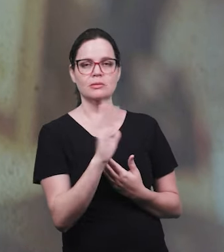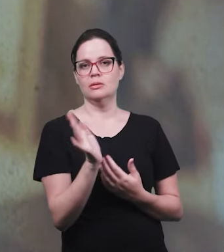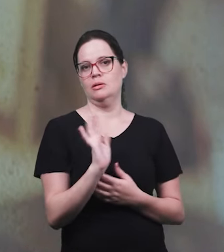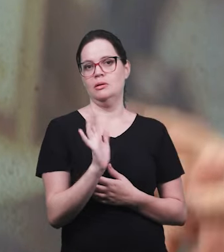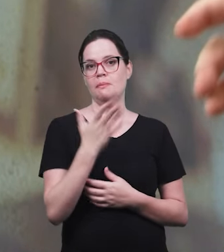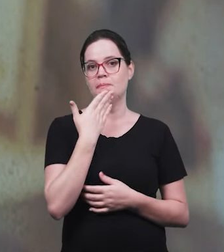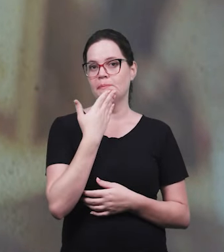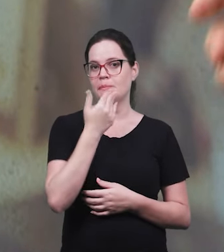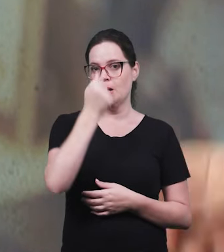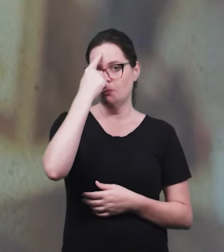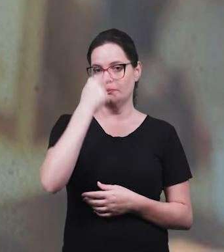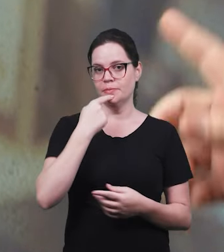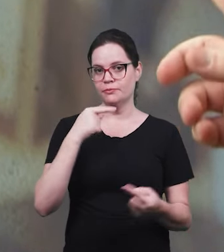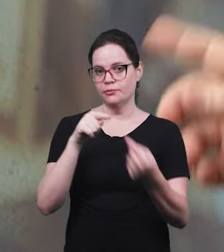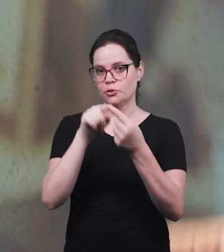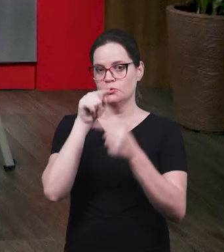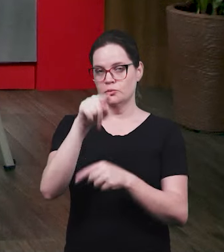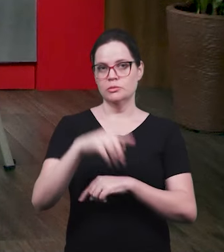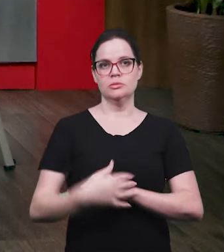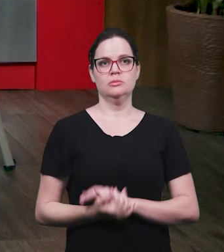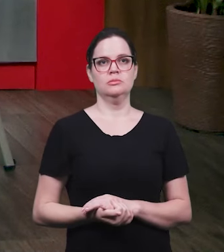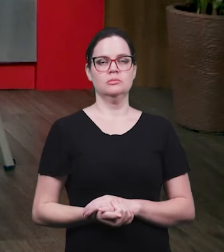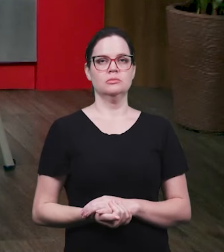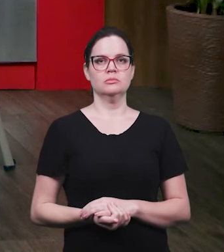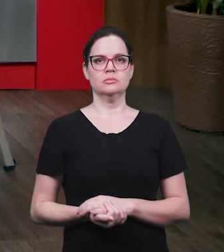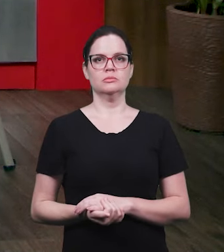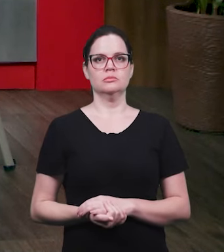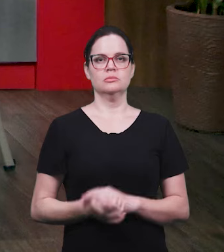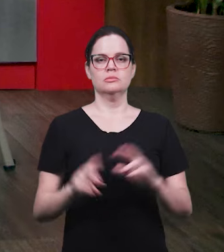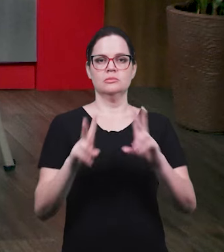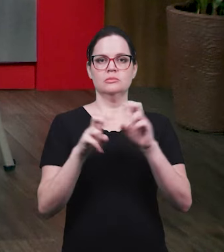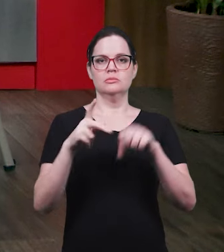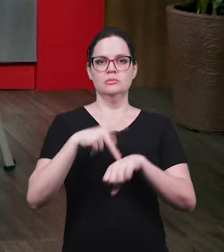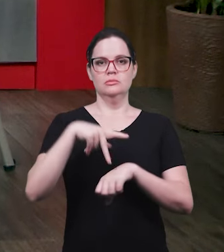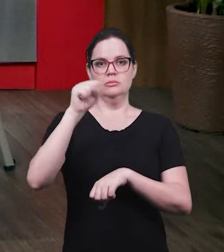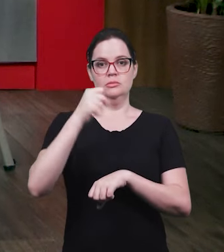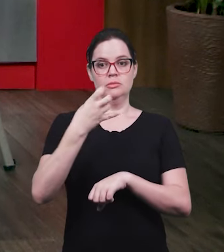desejo atuar no direito do trabalho. Importante também a pessoa que vai fazer uma pós-graduação, ele